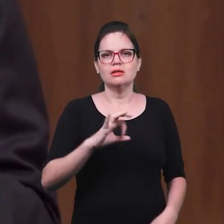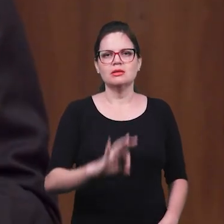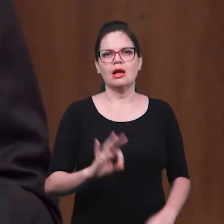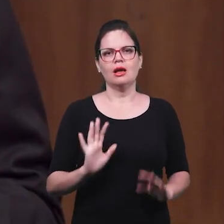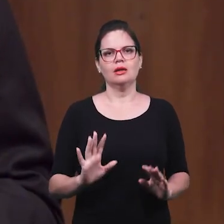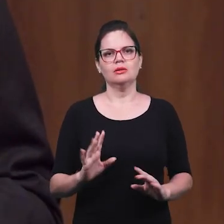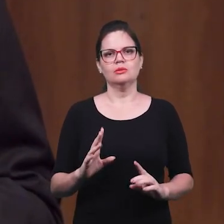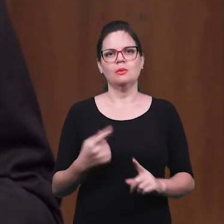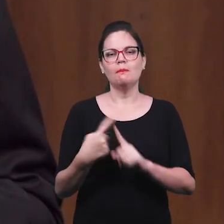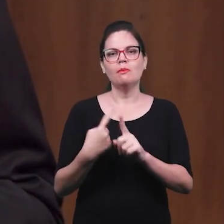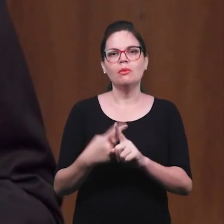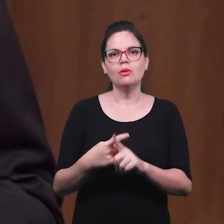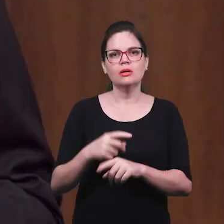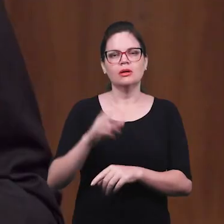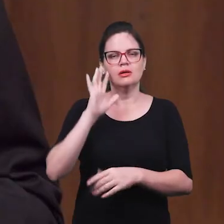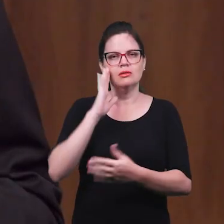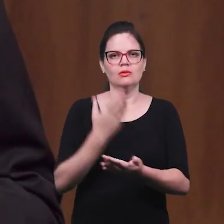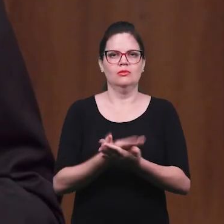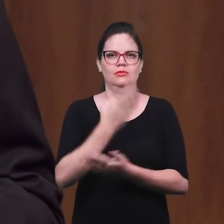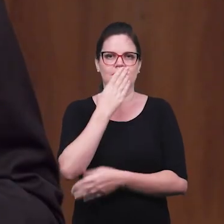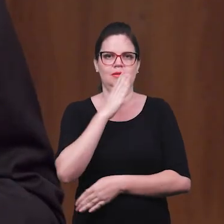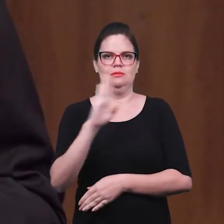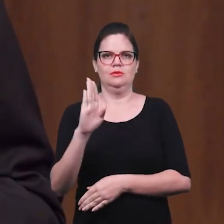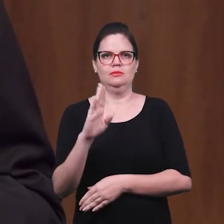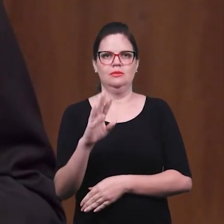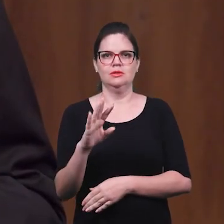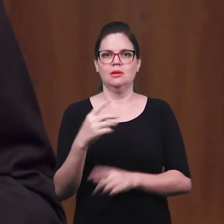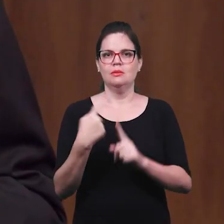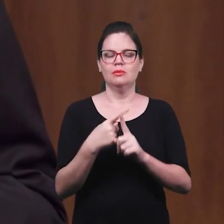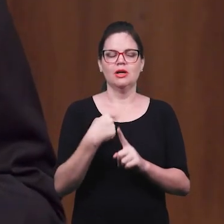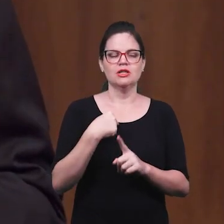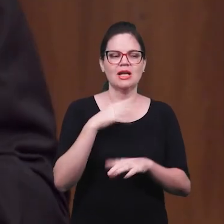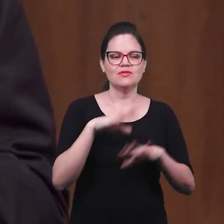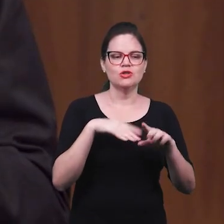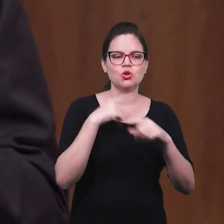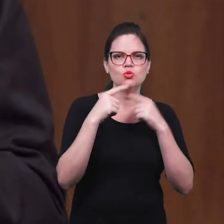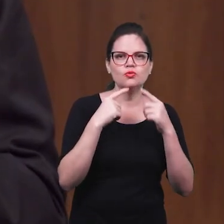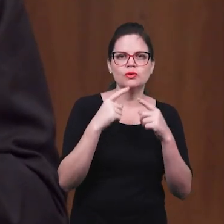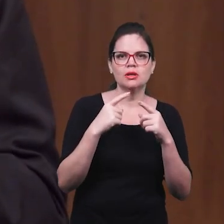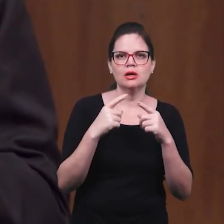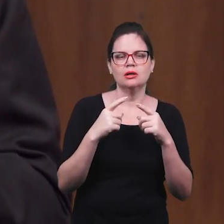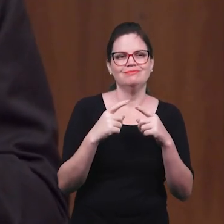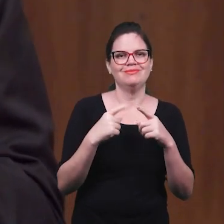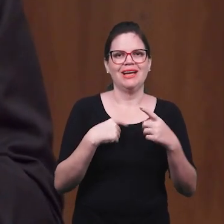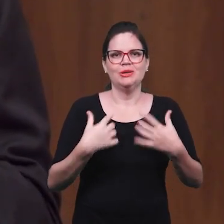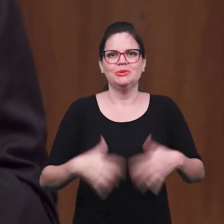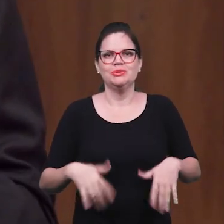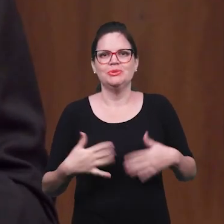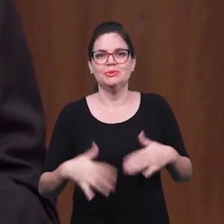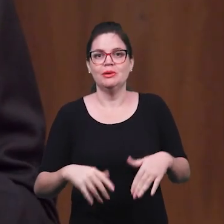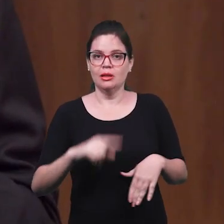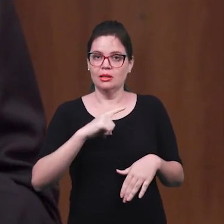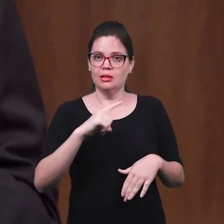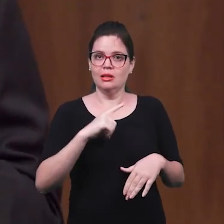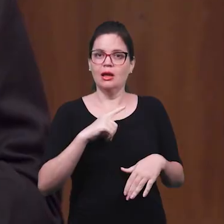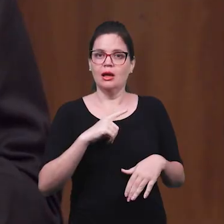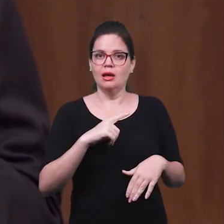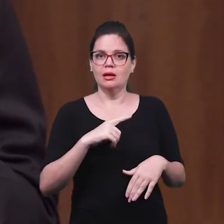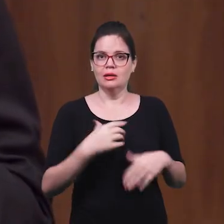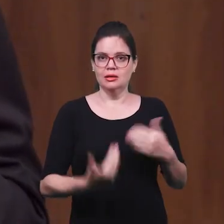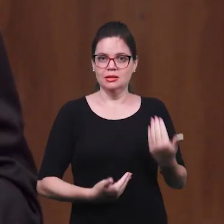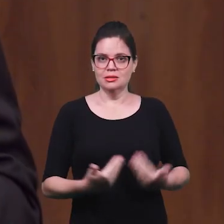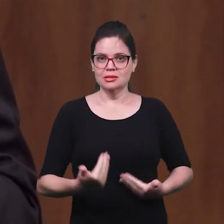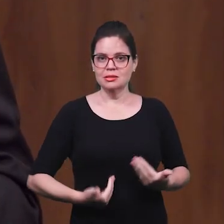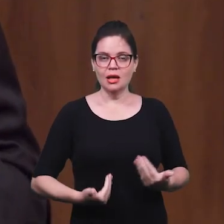vem a dúvida, o que a dúvida traz? O desespero. Tem muito crente levando a surdo o desespero. Crente